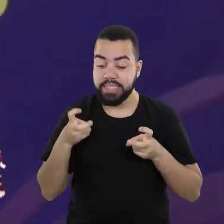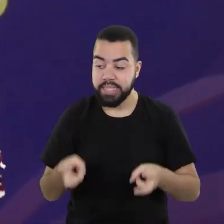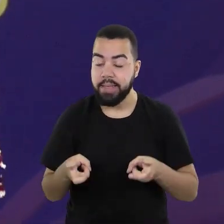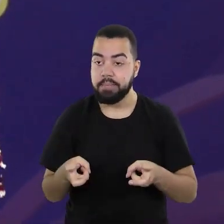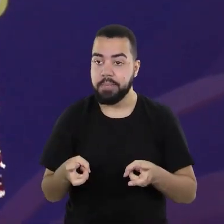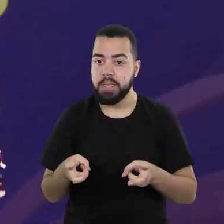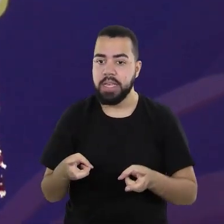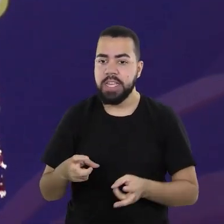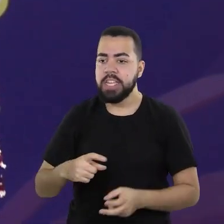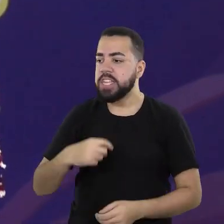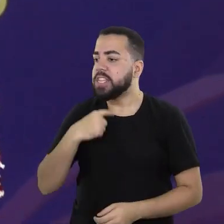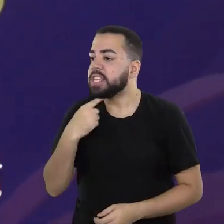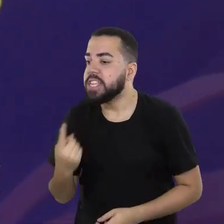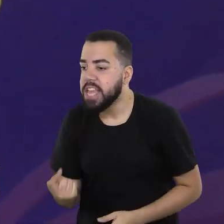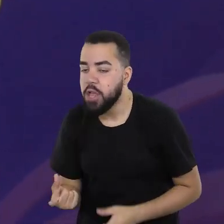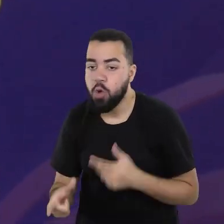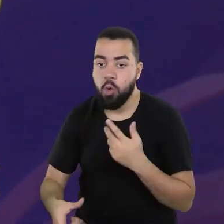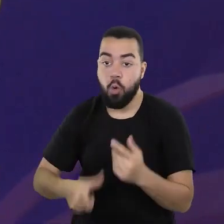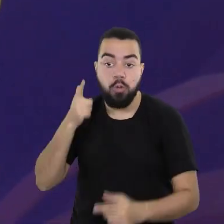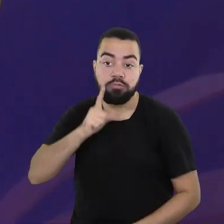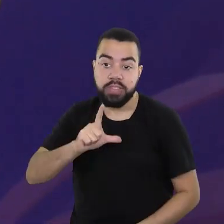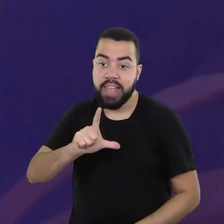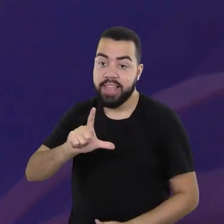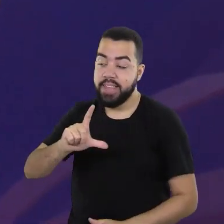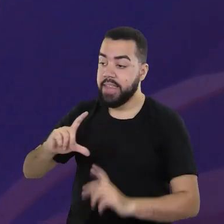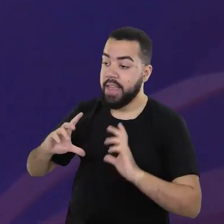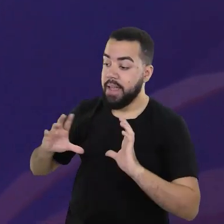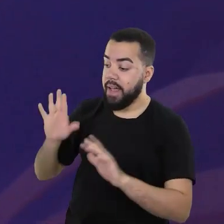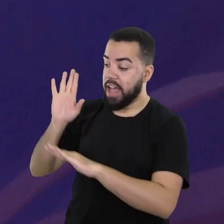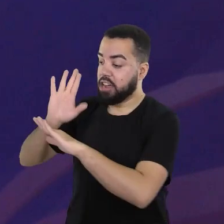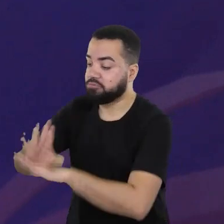seu. Ele não gasta só dinheiro, ele gasta tempo.